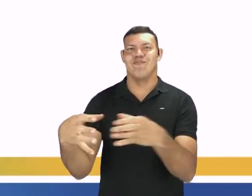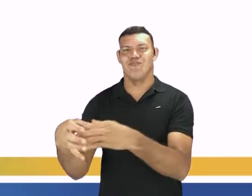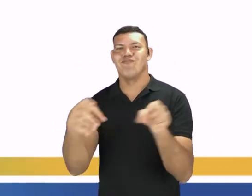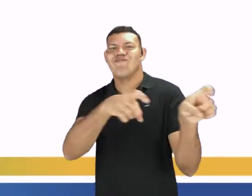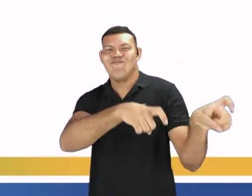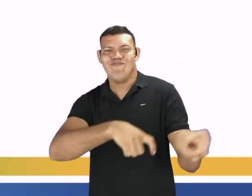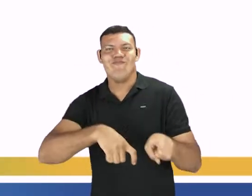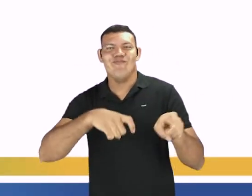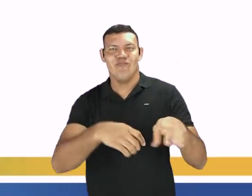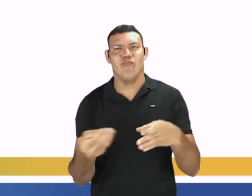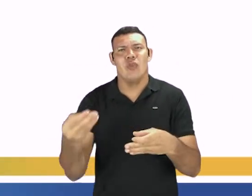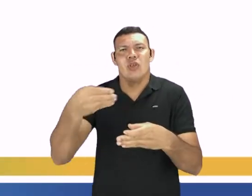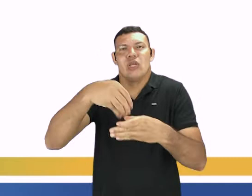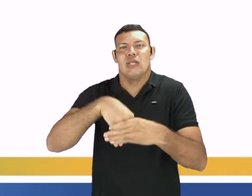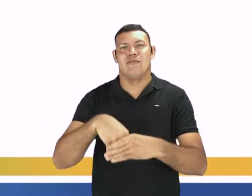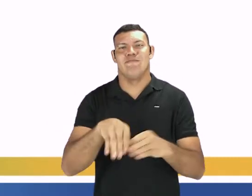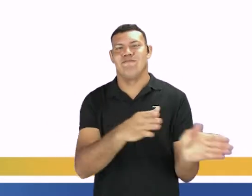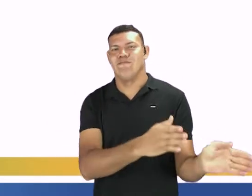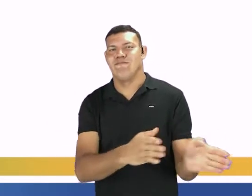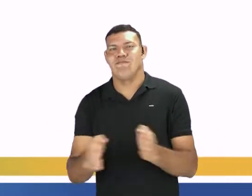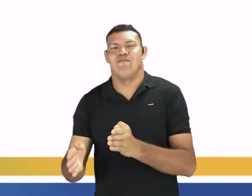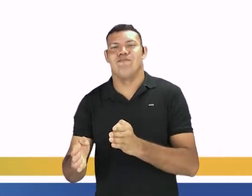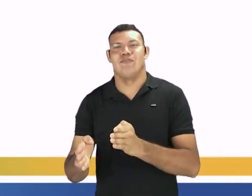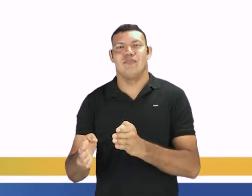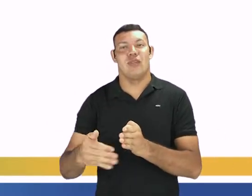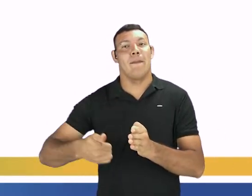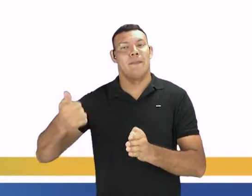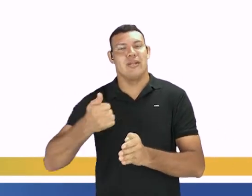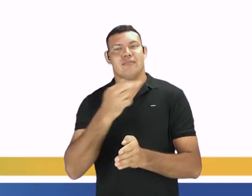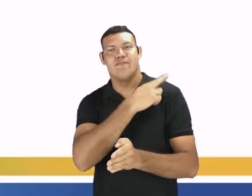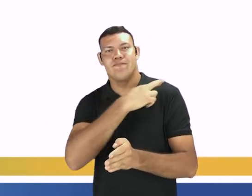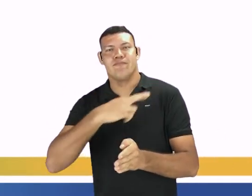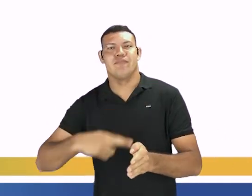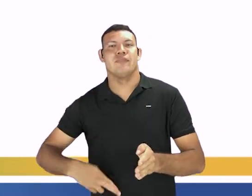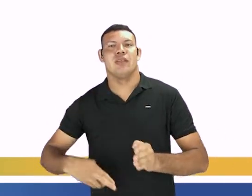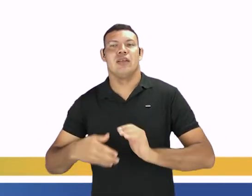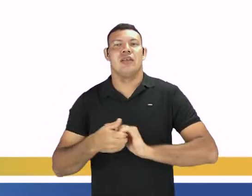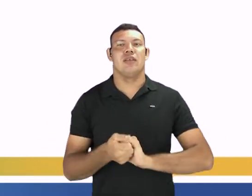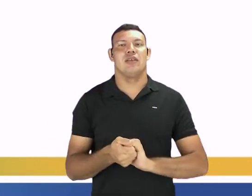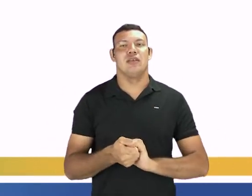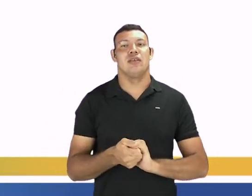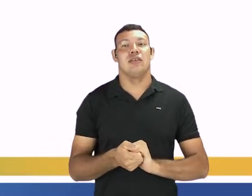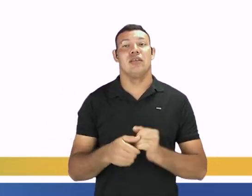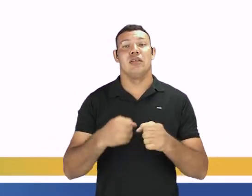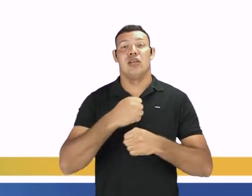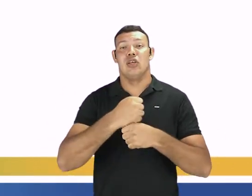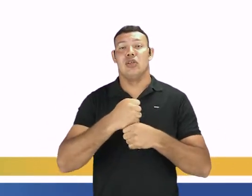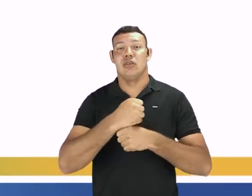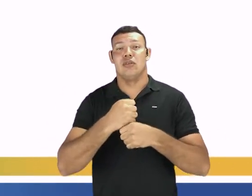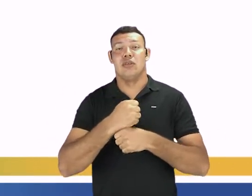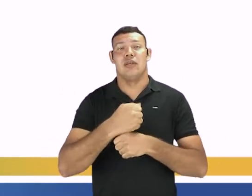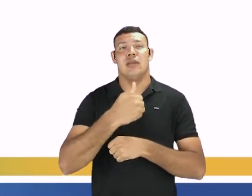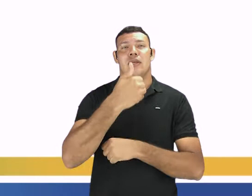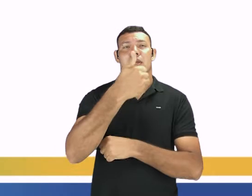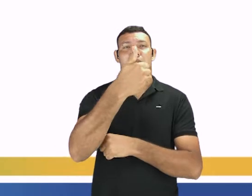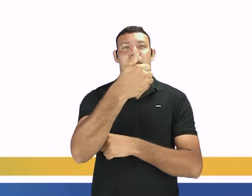né? Dentro desse período conhecido como Primeira República, que vai de 1889